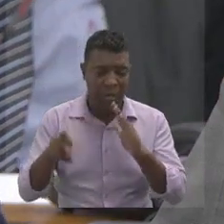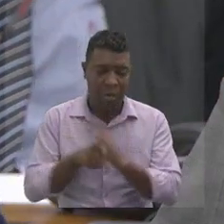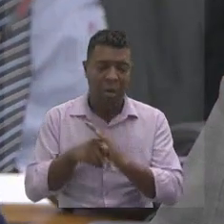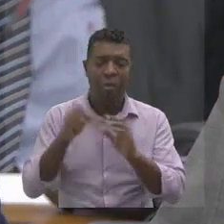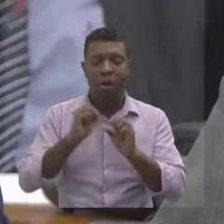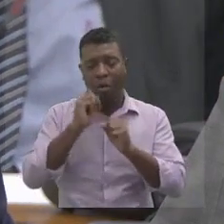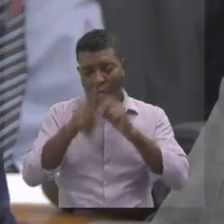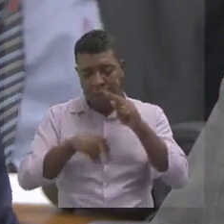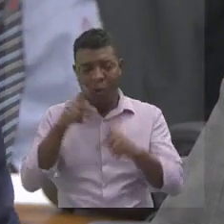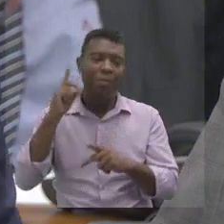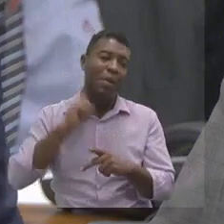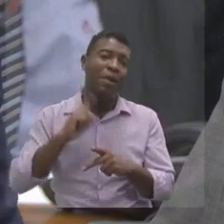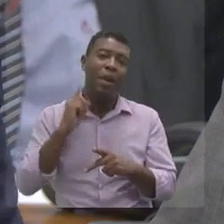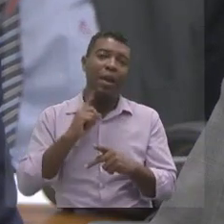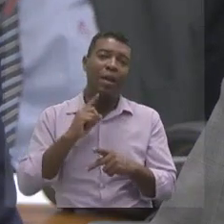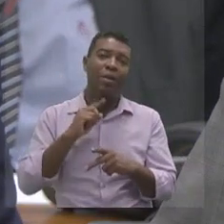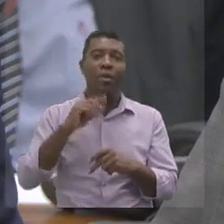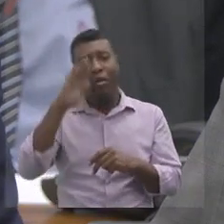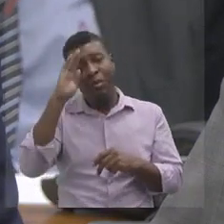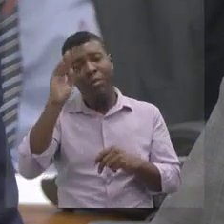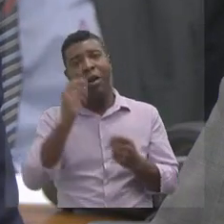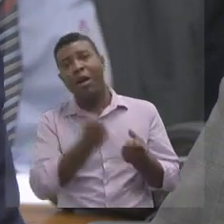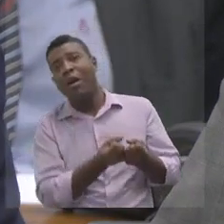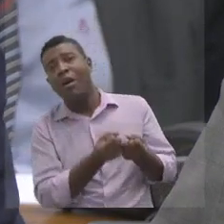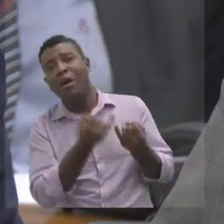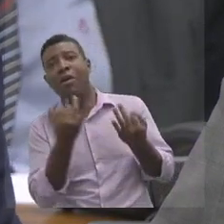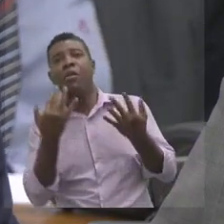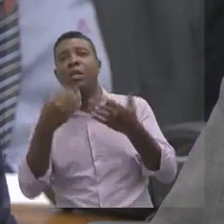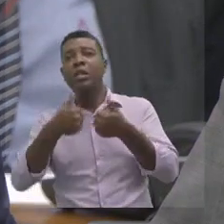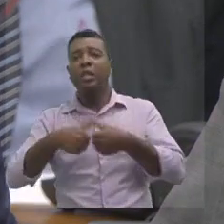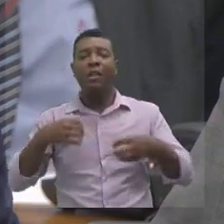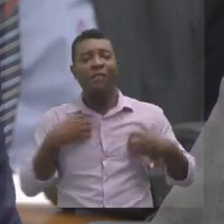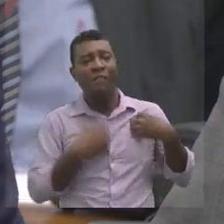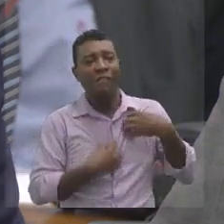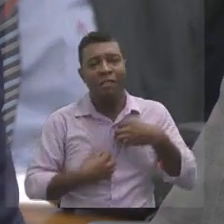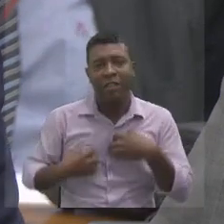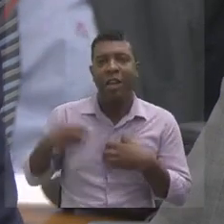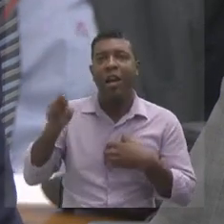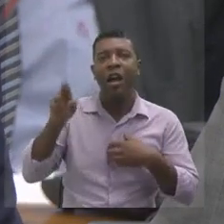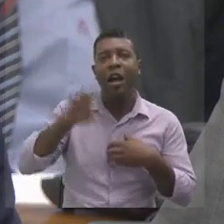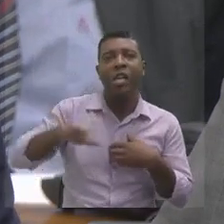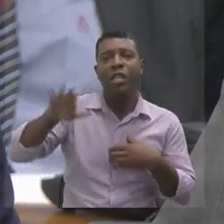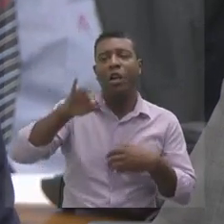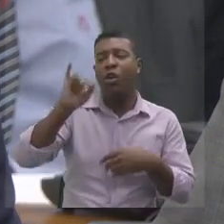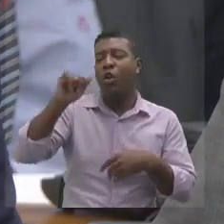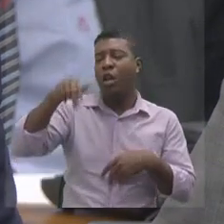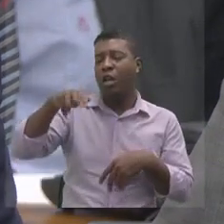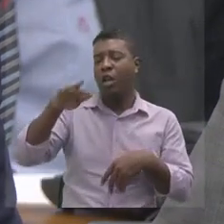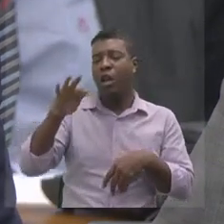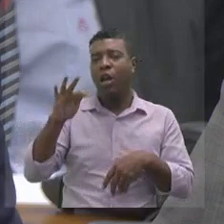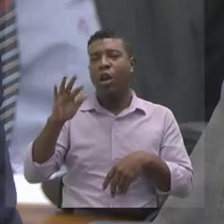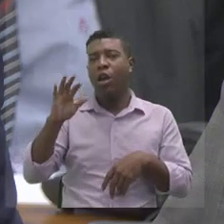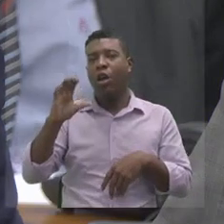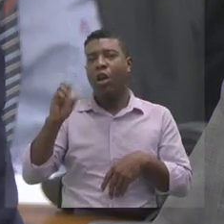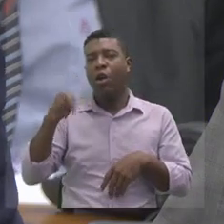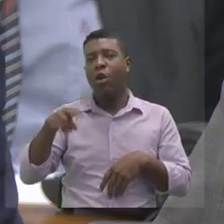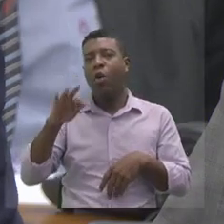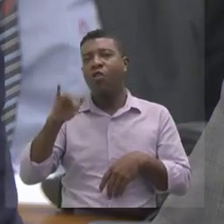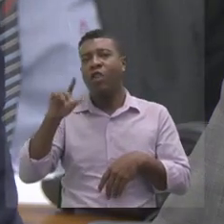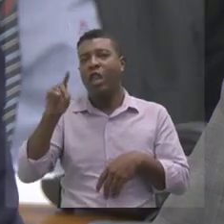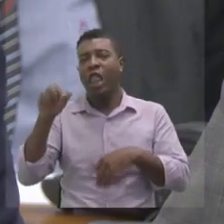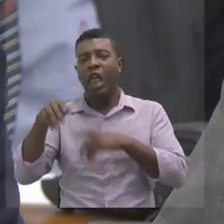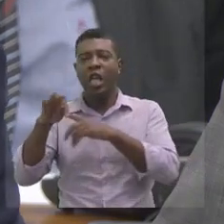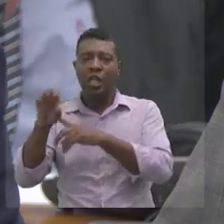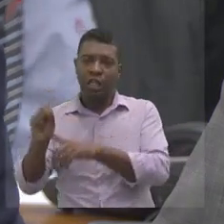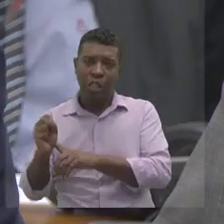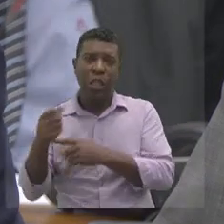daqueles que estão Aflitos sobre esse tema na região dos Inconfidentes eu não sou contrário